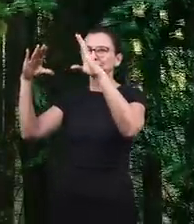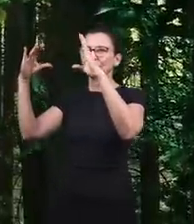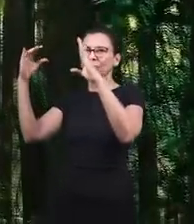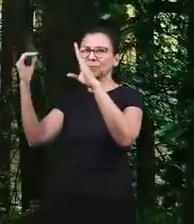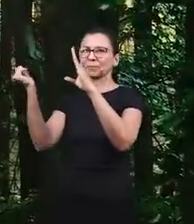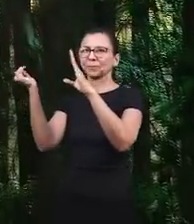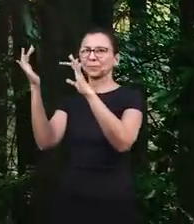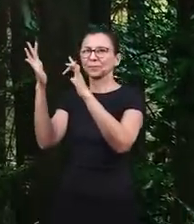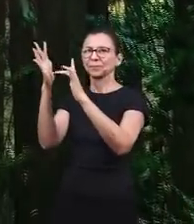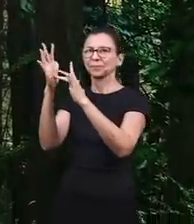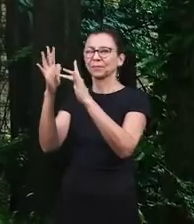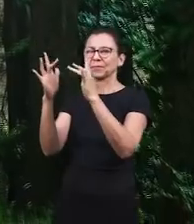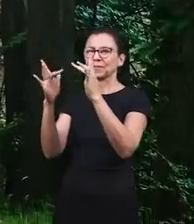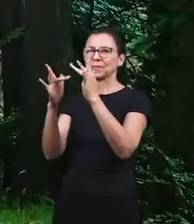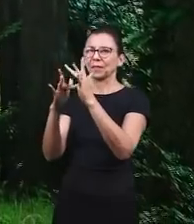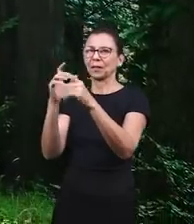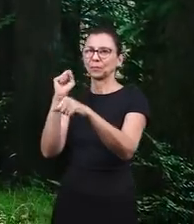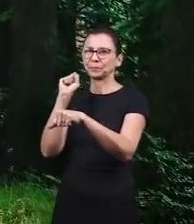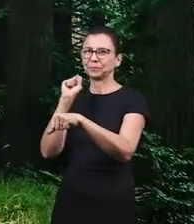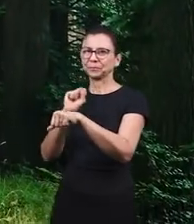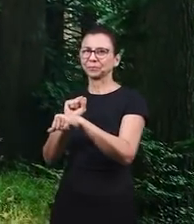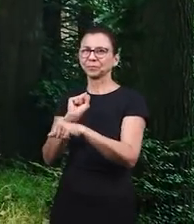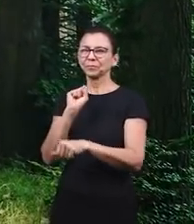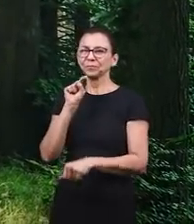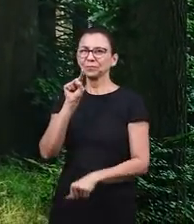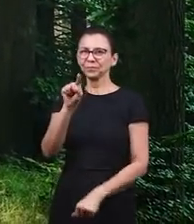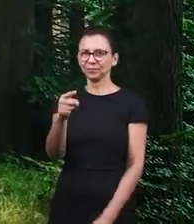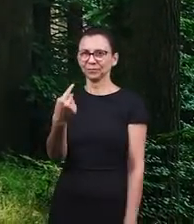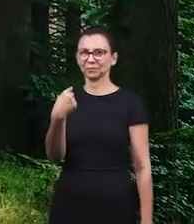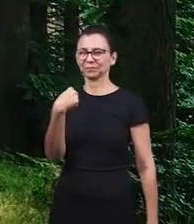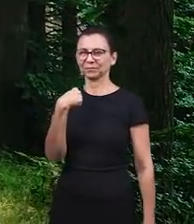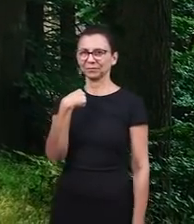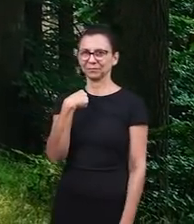vela por ti e por